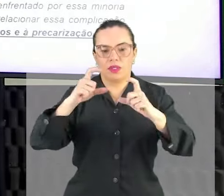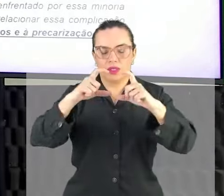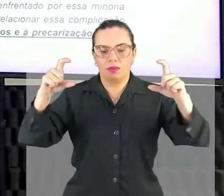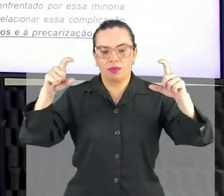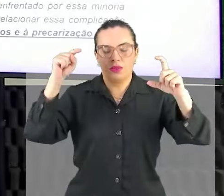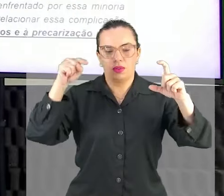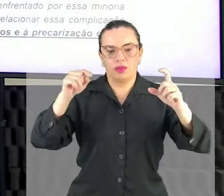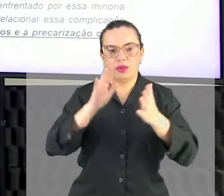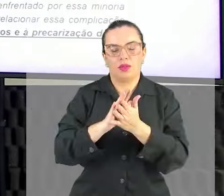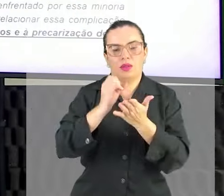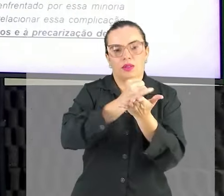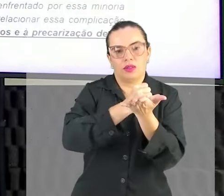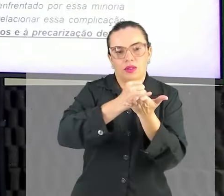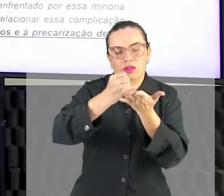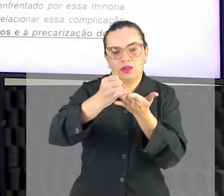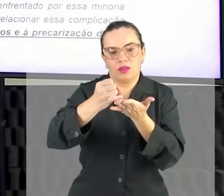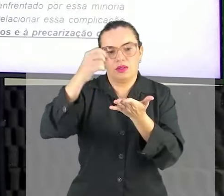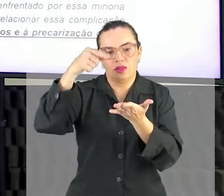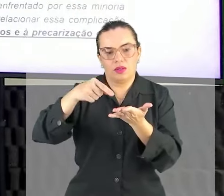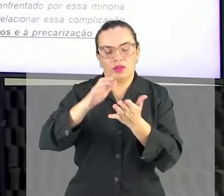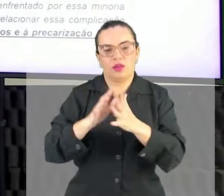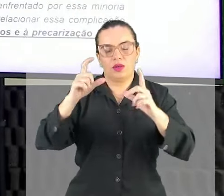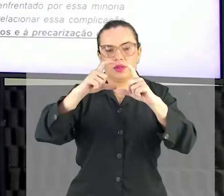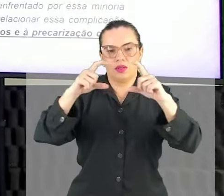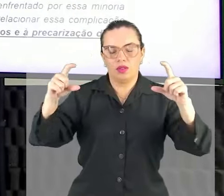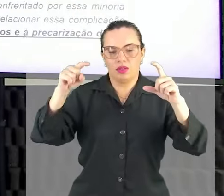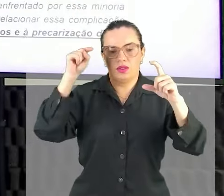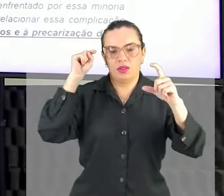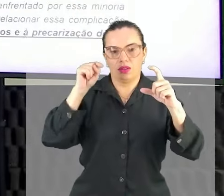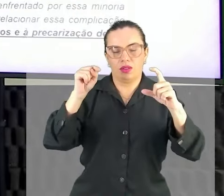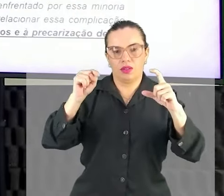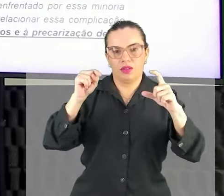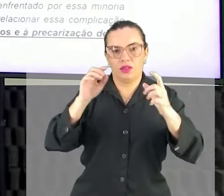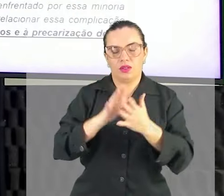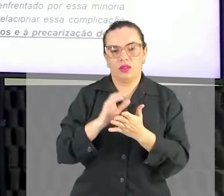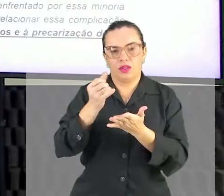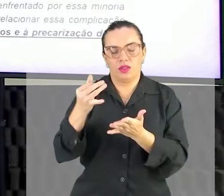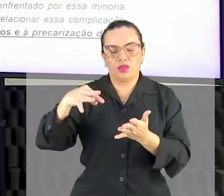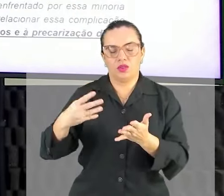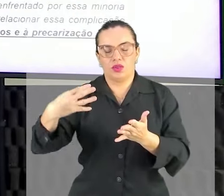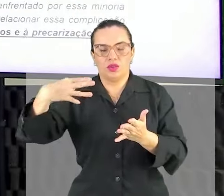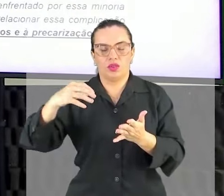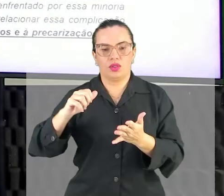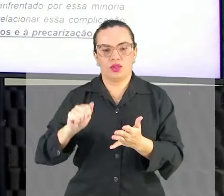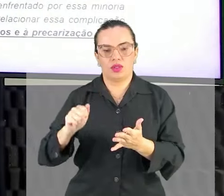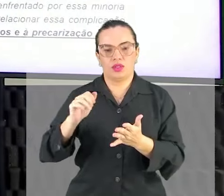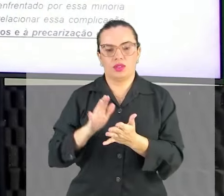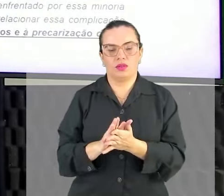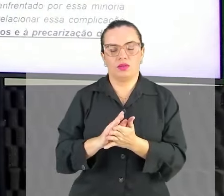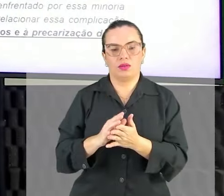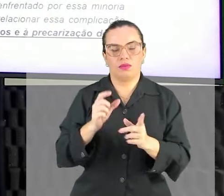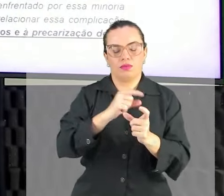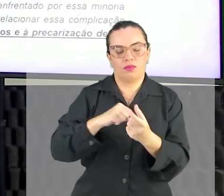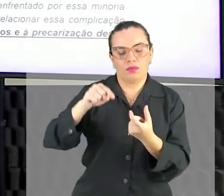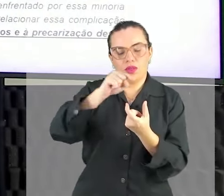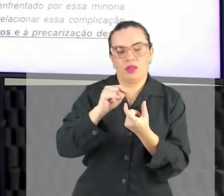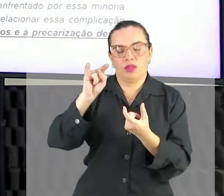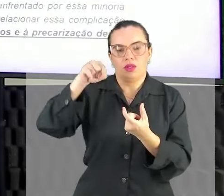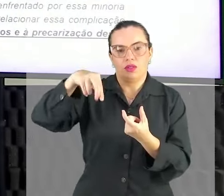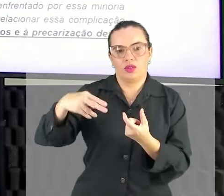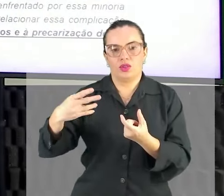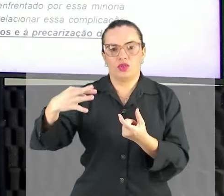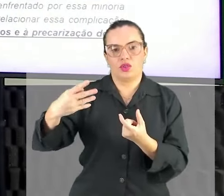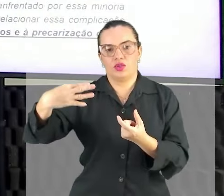parte da introdução seja uma parte altamente indiciosa. Olha essa palavra, indiciosa.